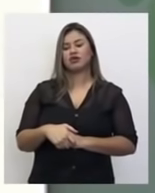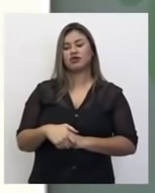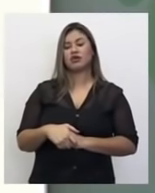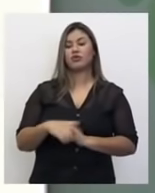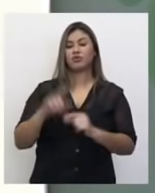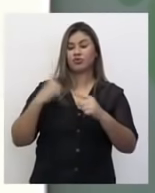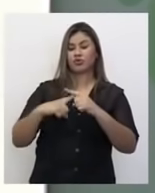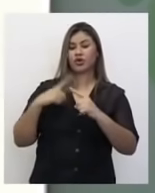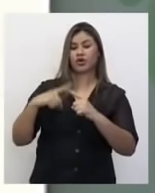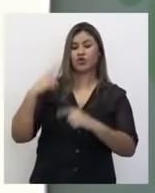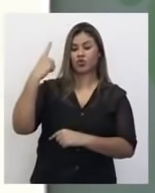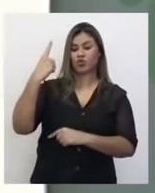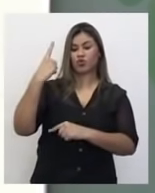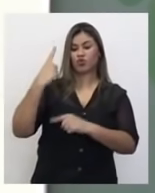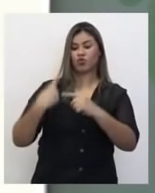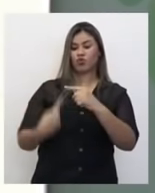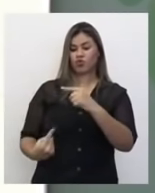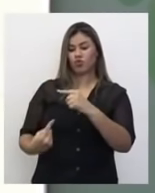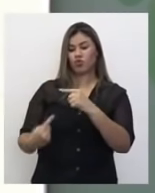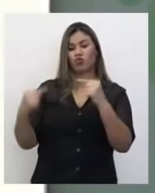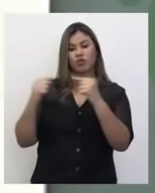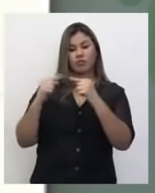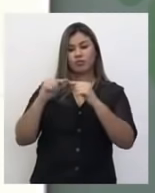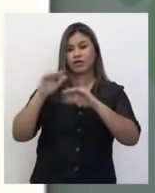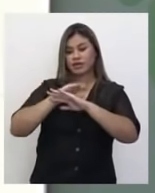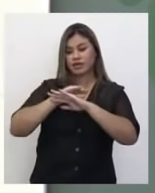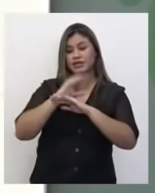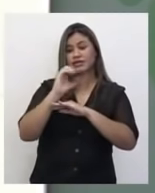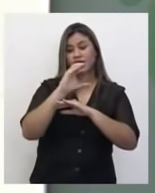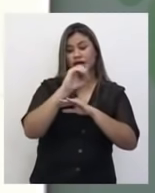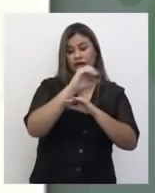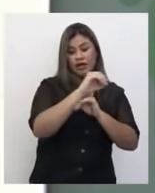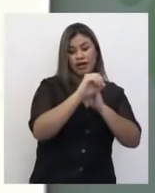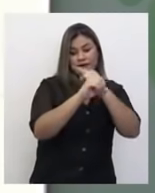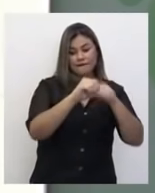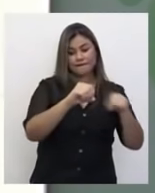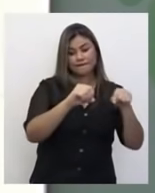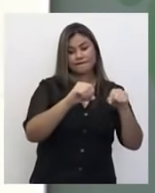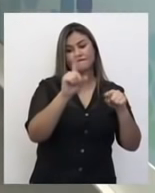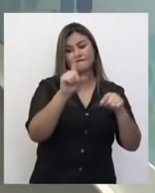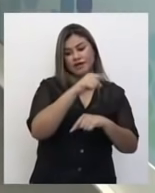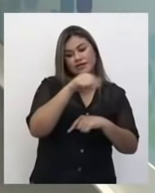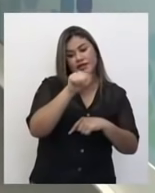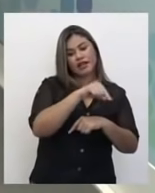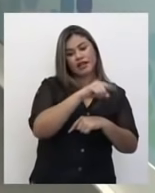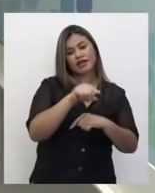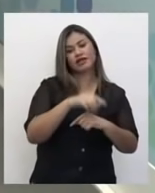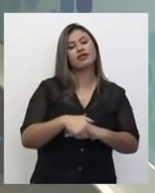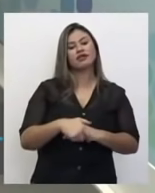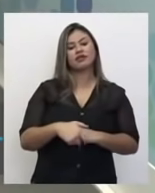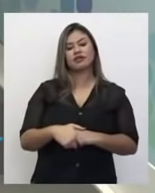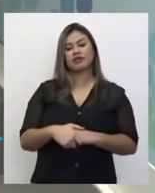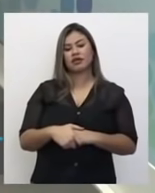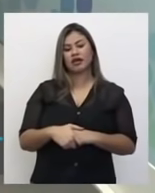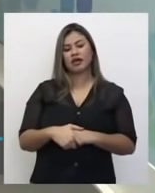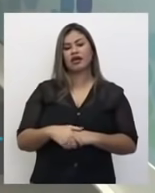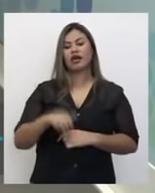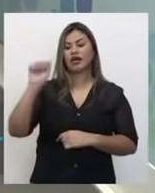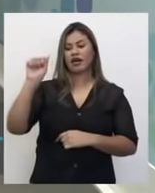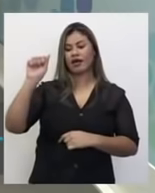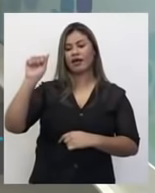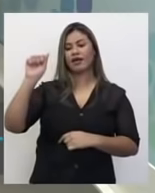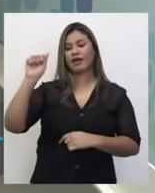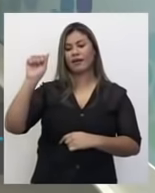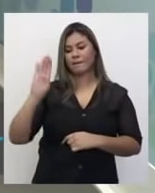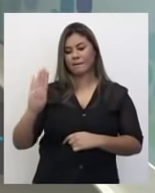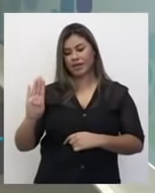tenho aqui o um que tá passando corrente. E é isso. E o A fica na posição no alfabeto. Se a gente pensar o A no 1,